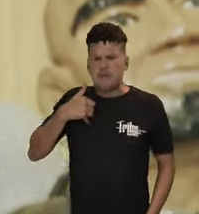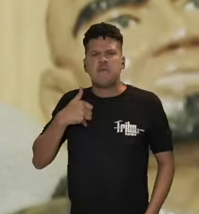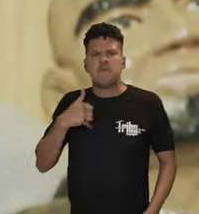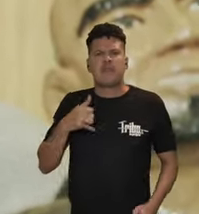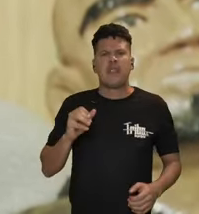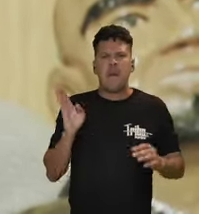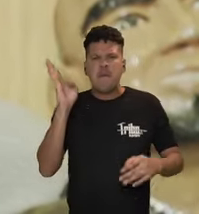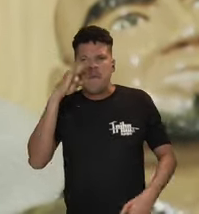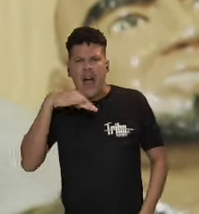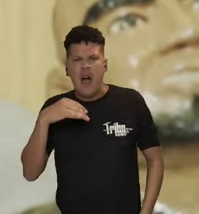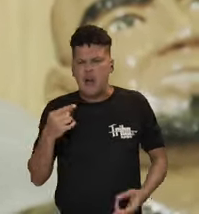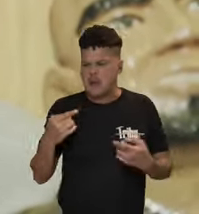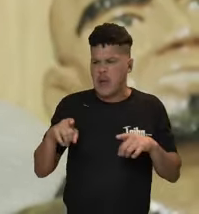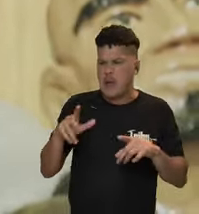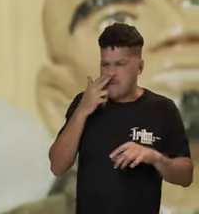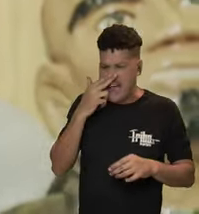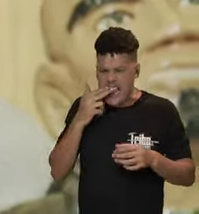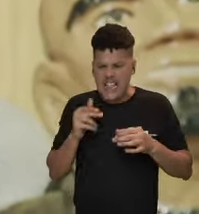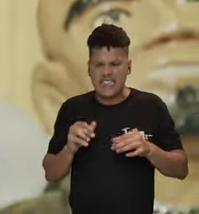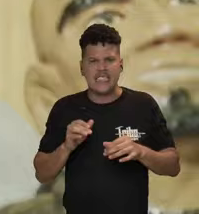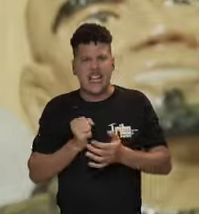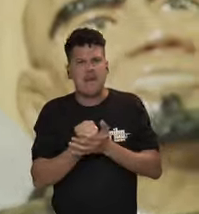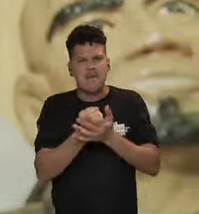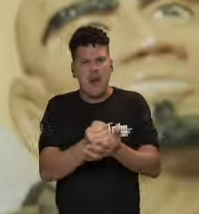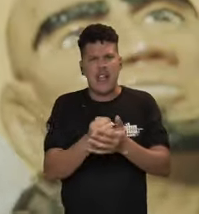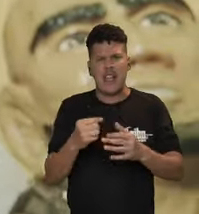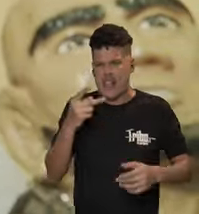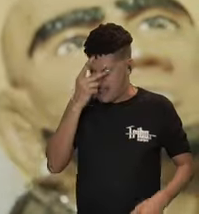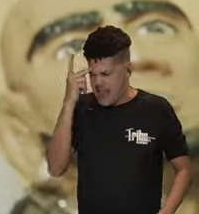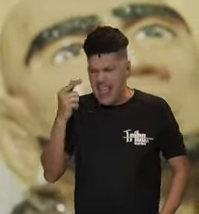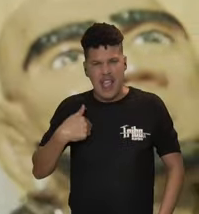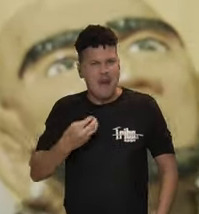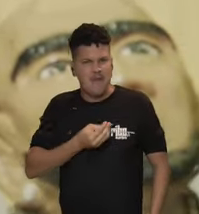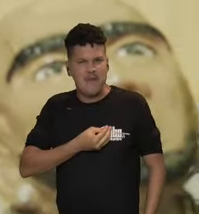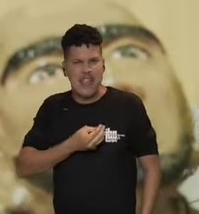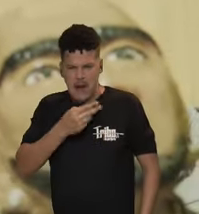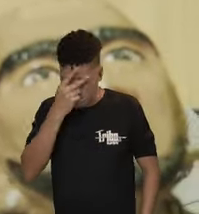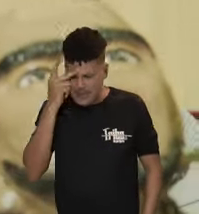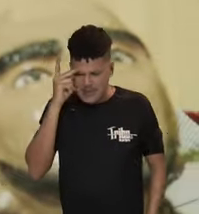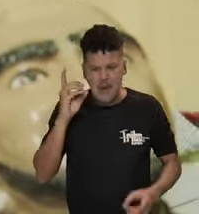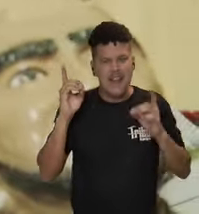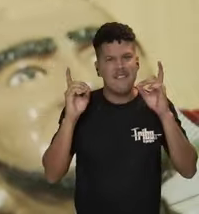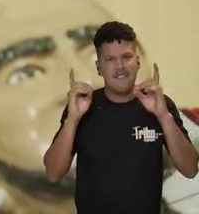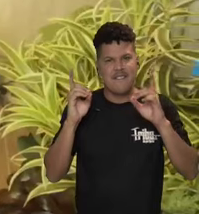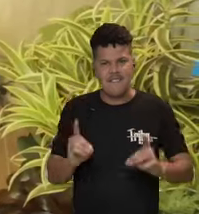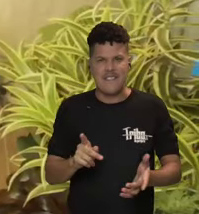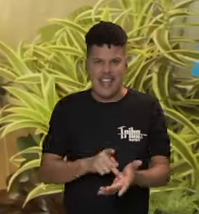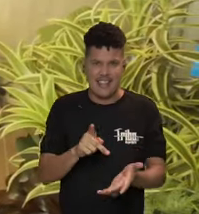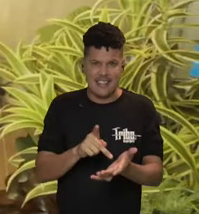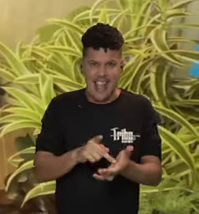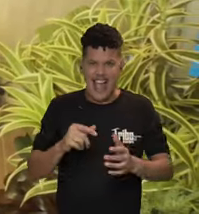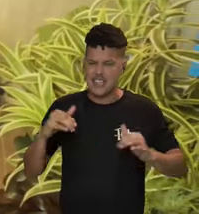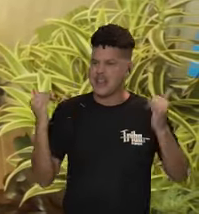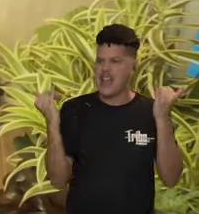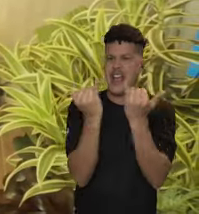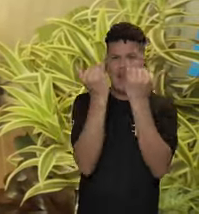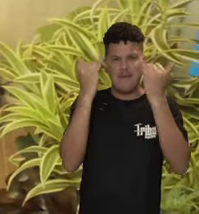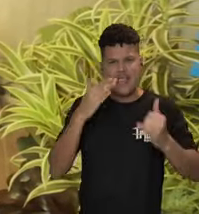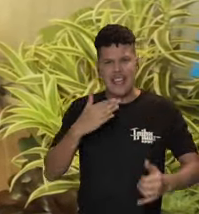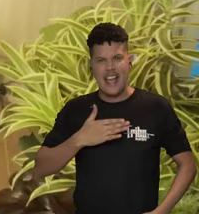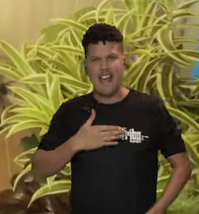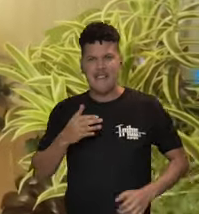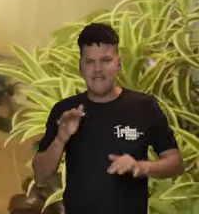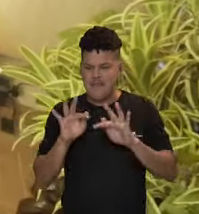alma em troca, massageia a carne. Eu vivo pelos de verdade. Vou brindando a minha vida, minha família, minha